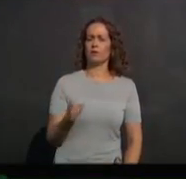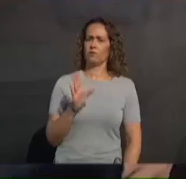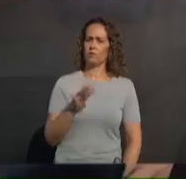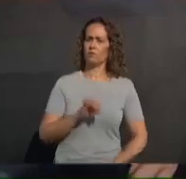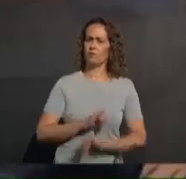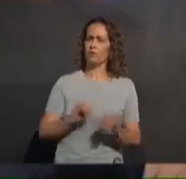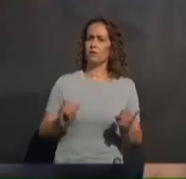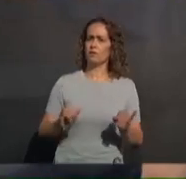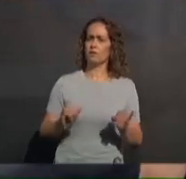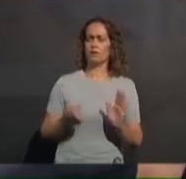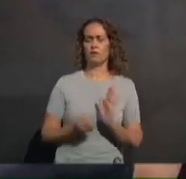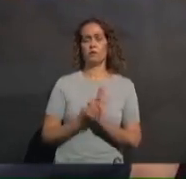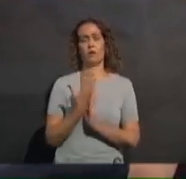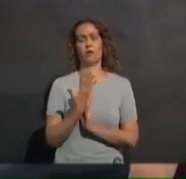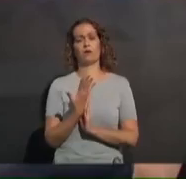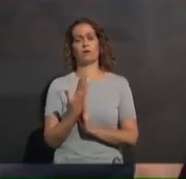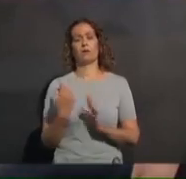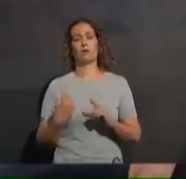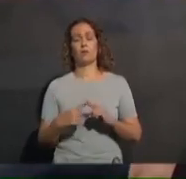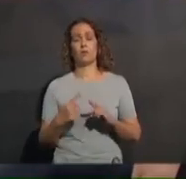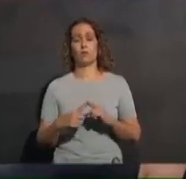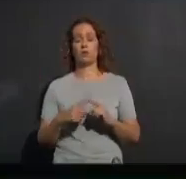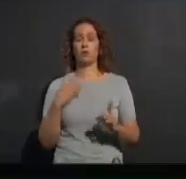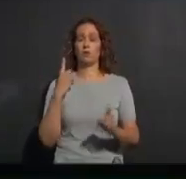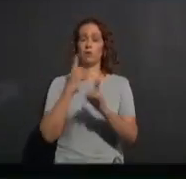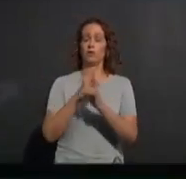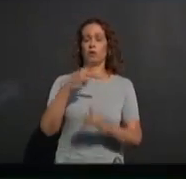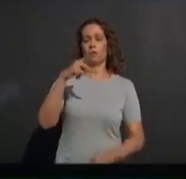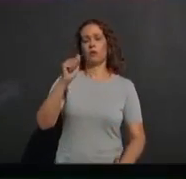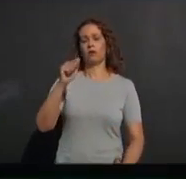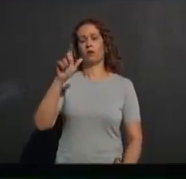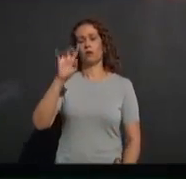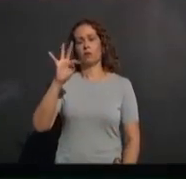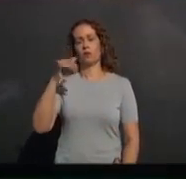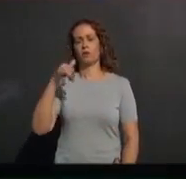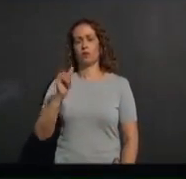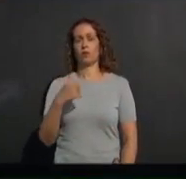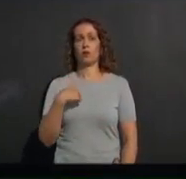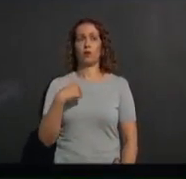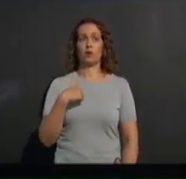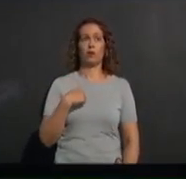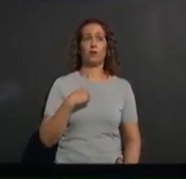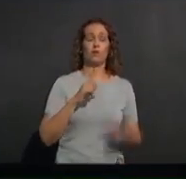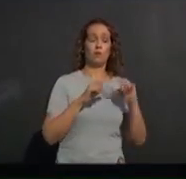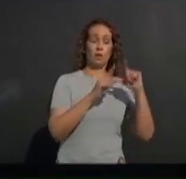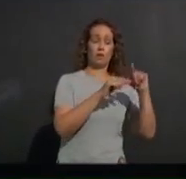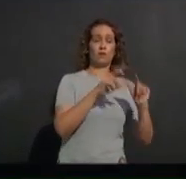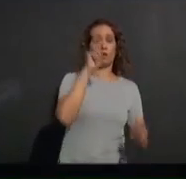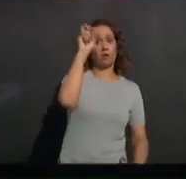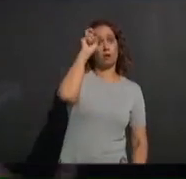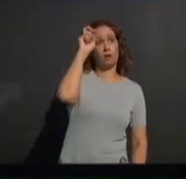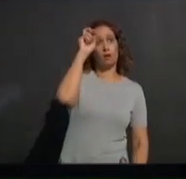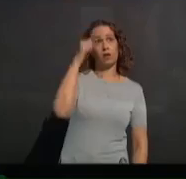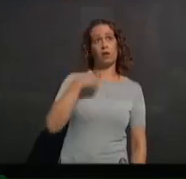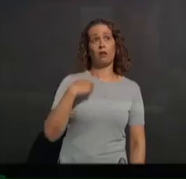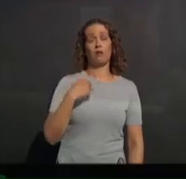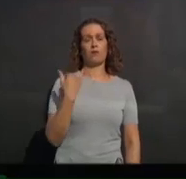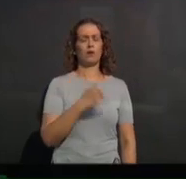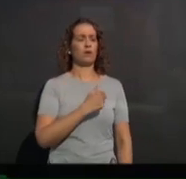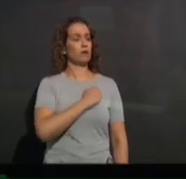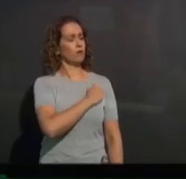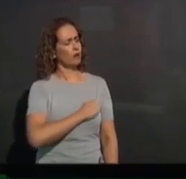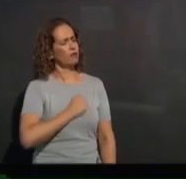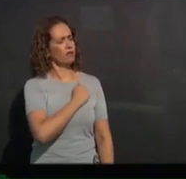Um monte de vezes. Porque eu estou encontrando a Paty agora, depois de... Eu viajei quinta, aí eu falei com ela umas 10 vezes aqui. Ai, estou com tanta saudade, estou com tanta